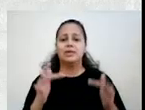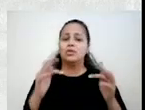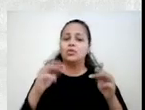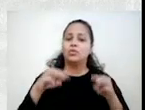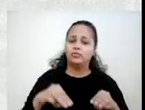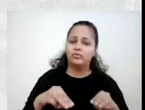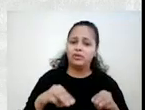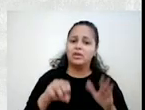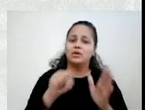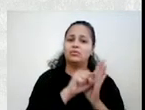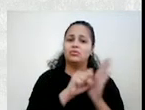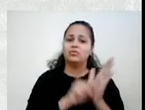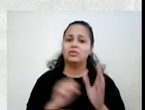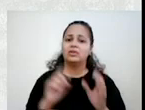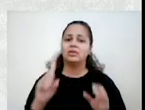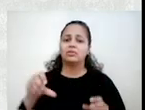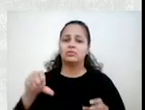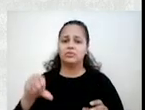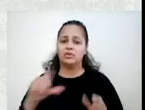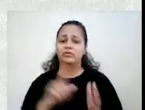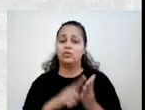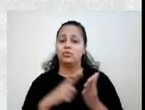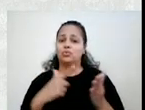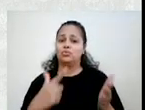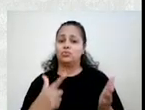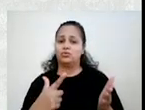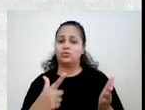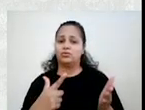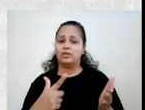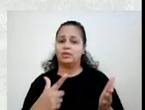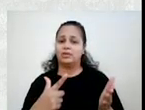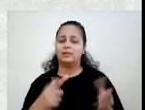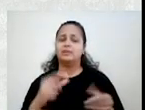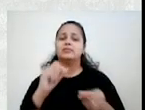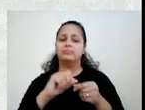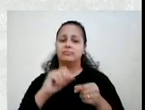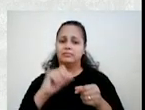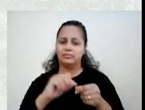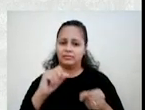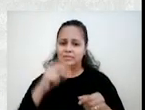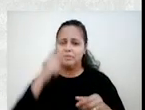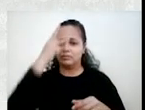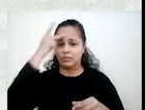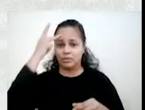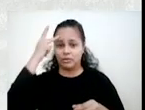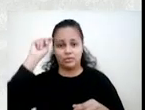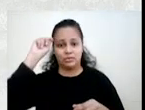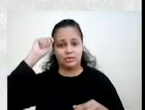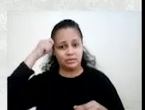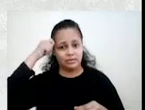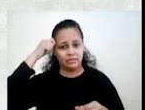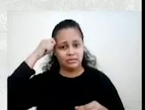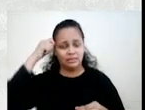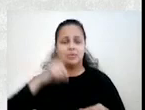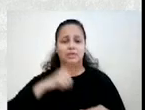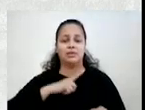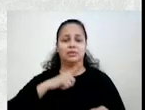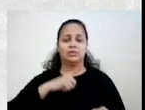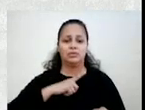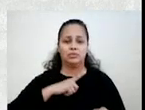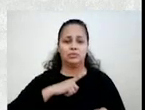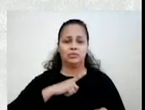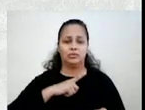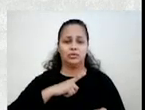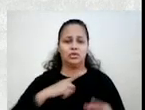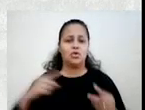do século XIX, os jornais que eram fundados por afrodescendentes, que tinham